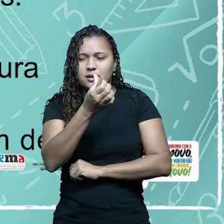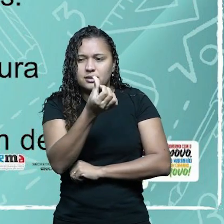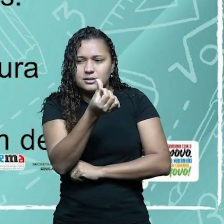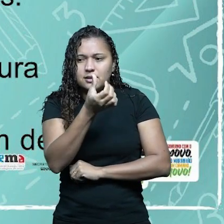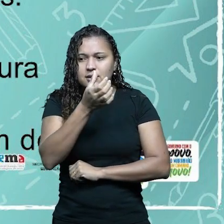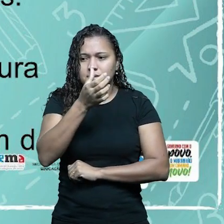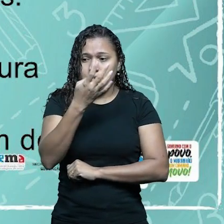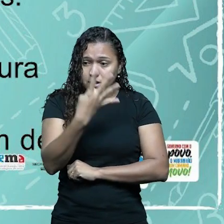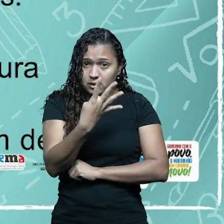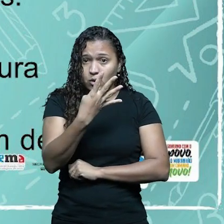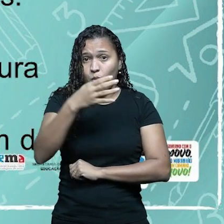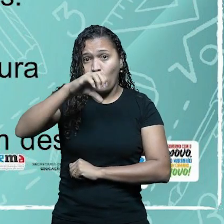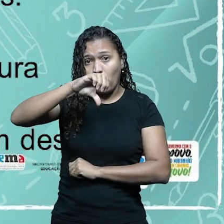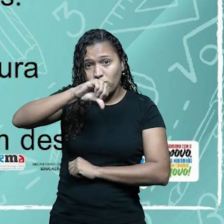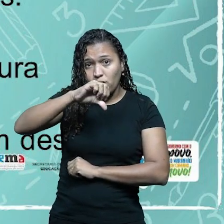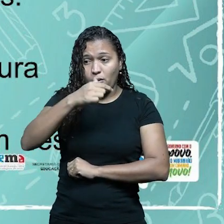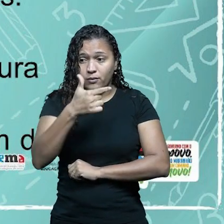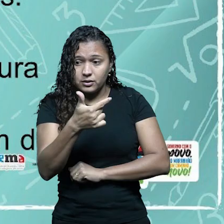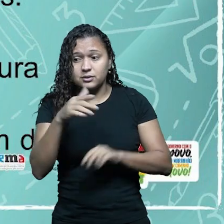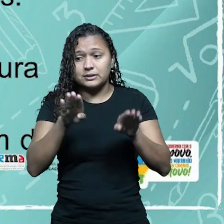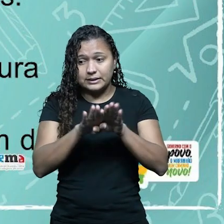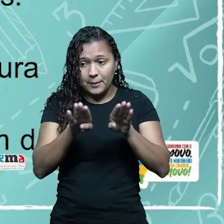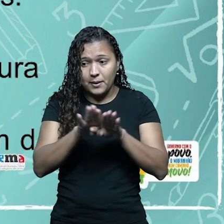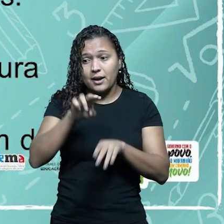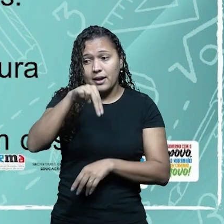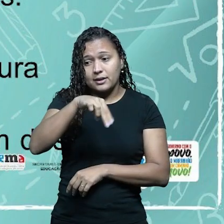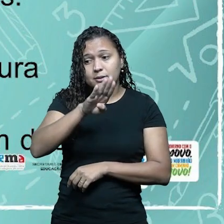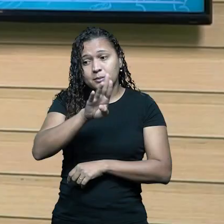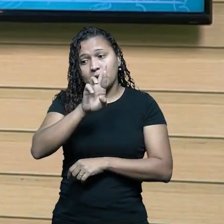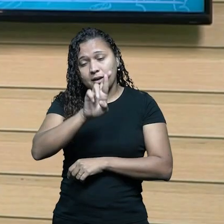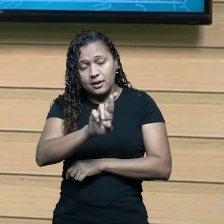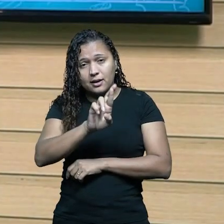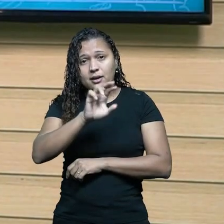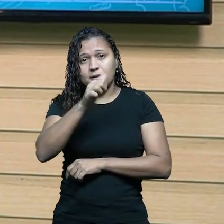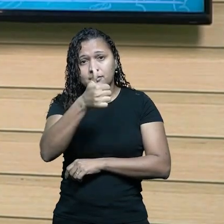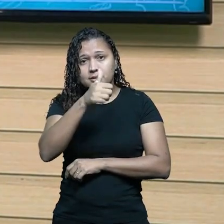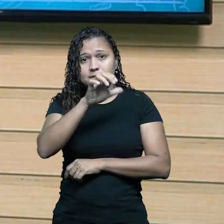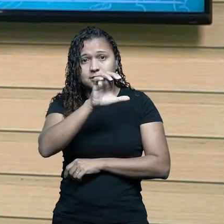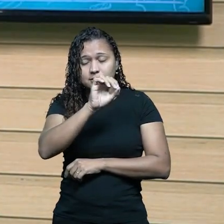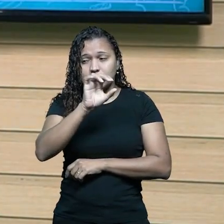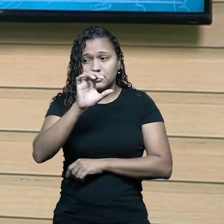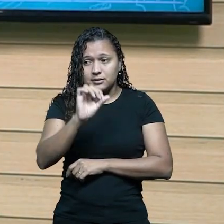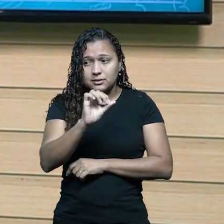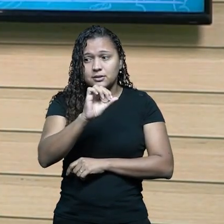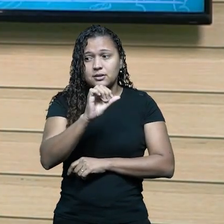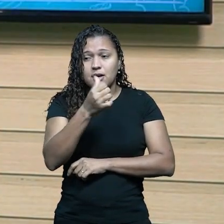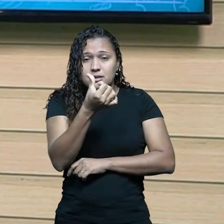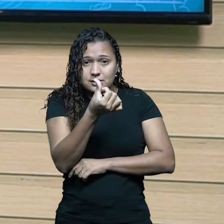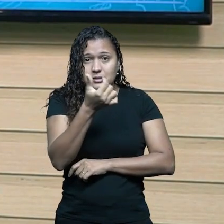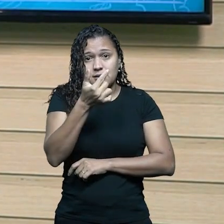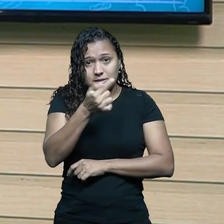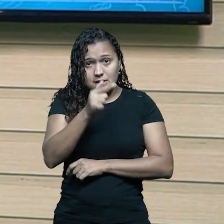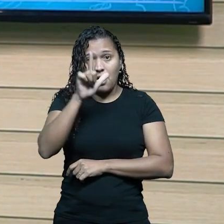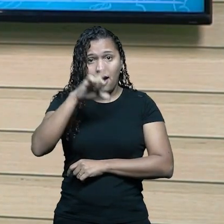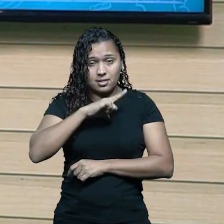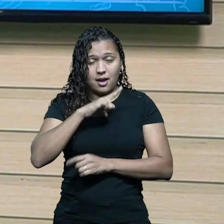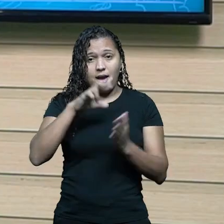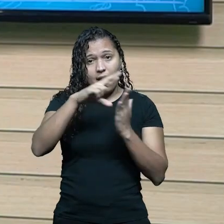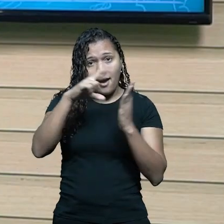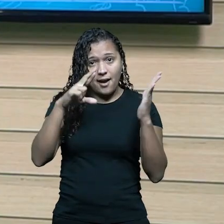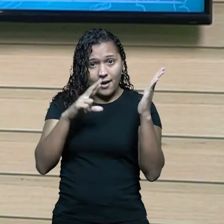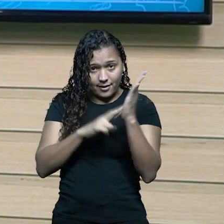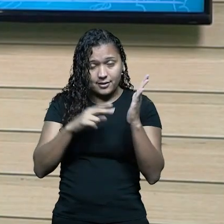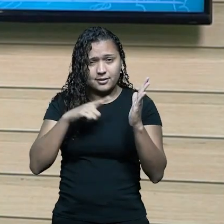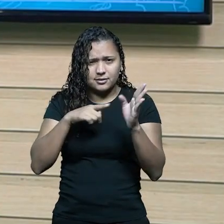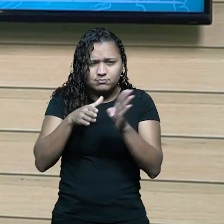60462 e NBR 10067 são as normas regulamentadoras específicas